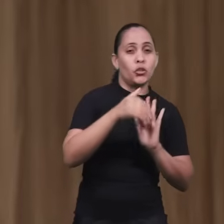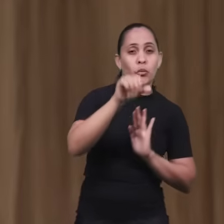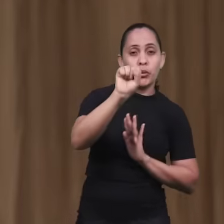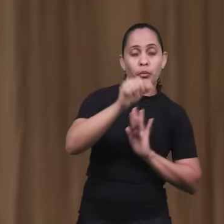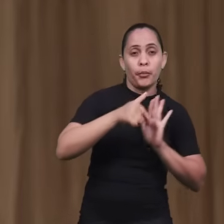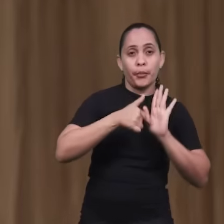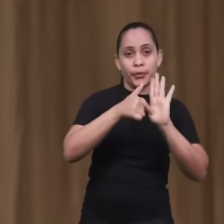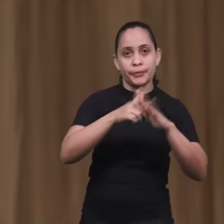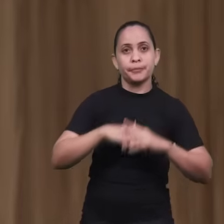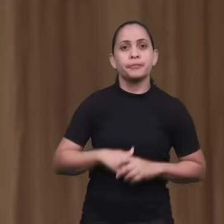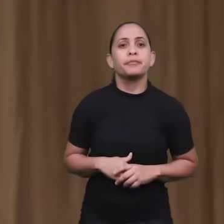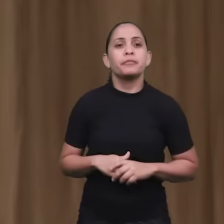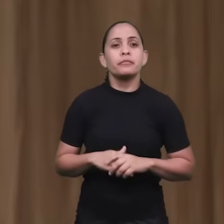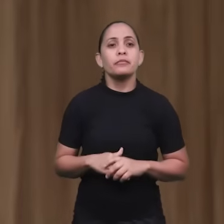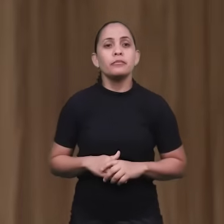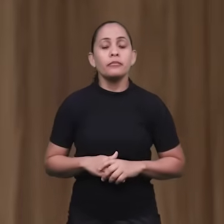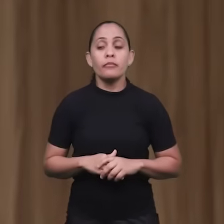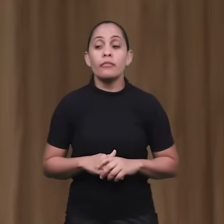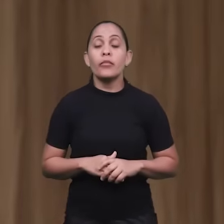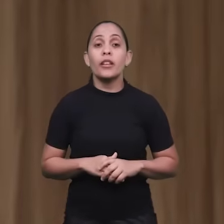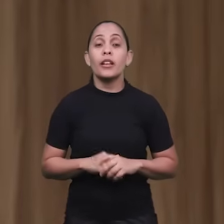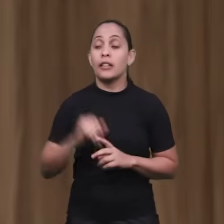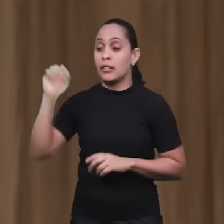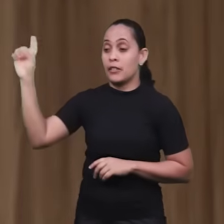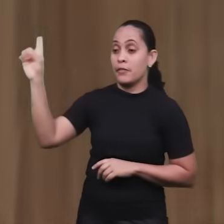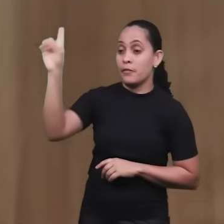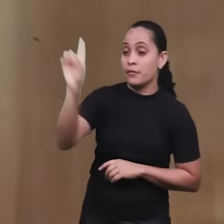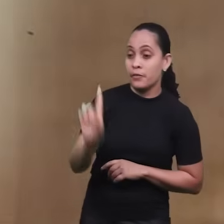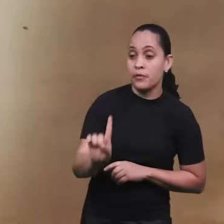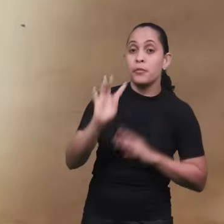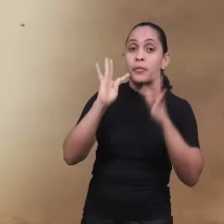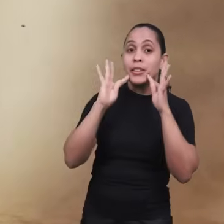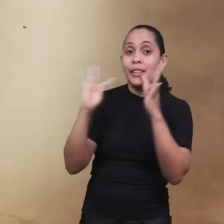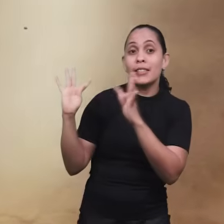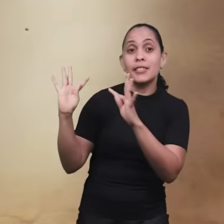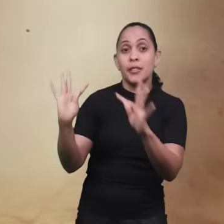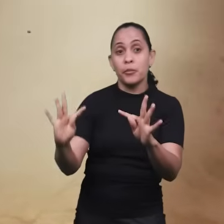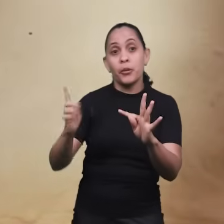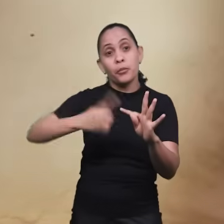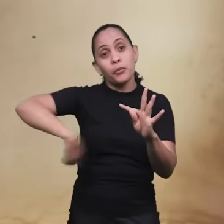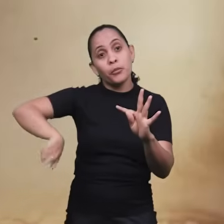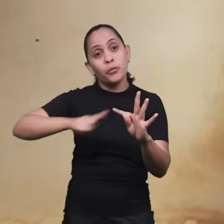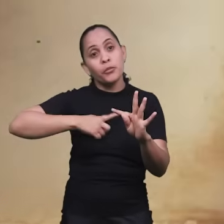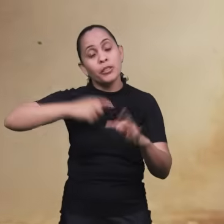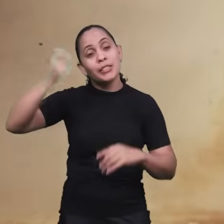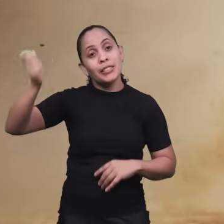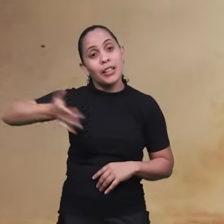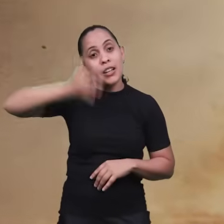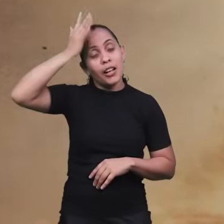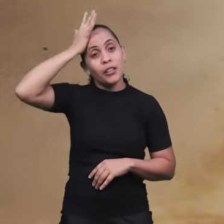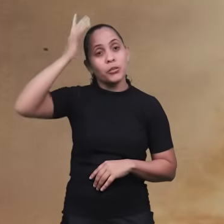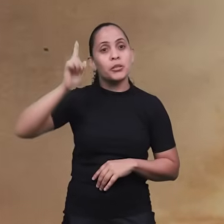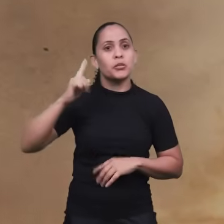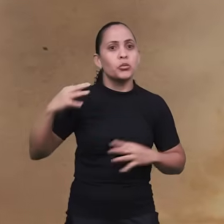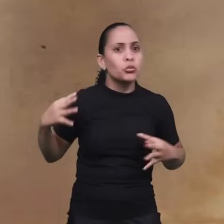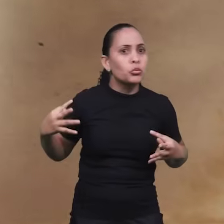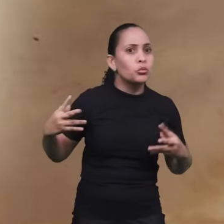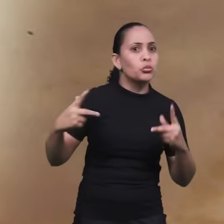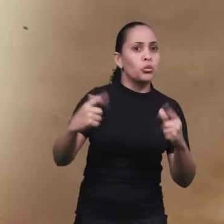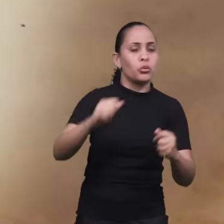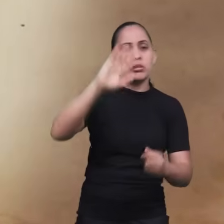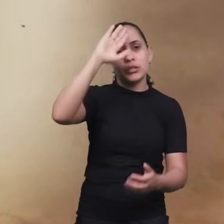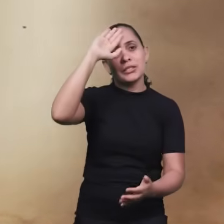João, capítulo 1, versículos 7 e 8. Este veio para